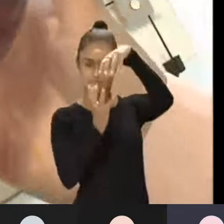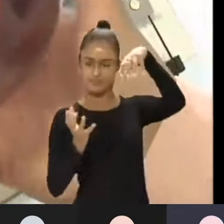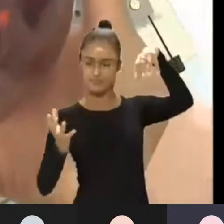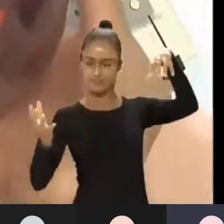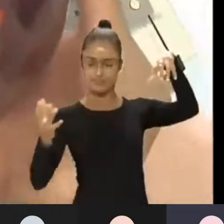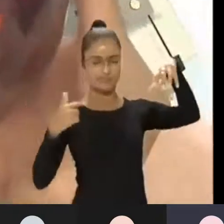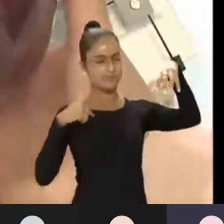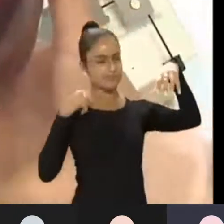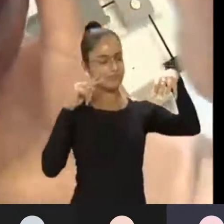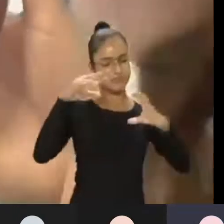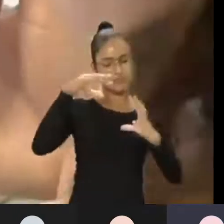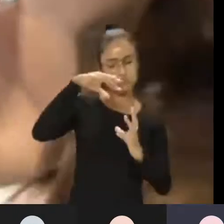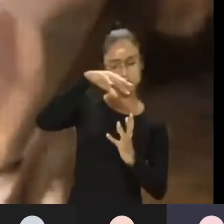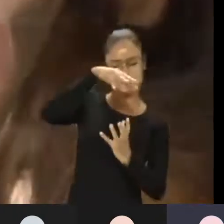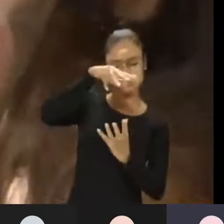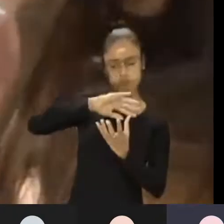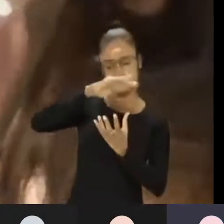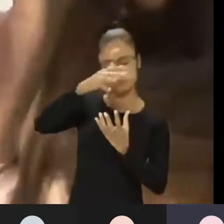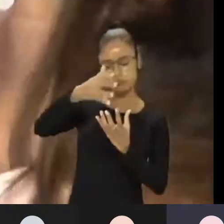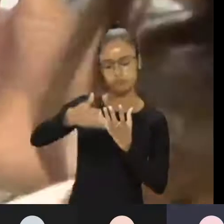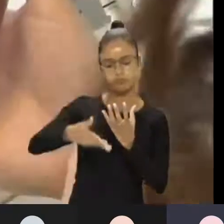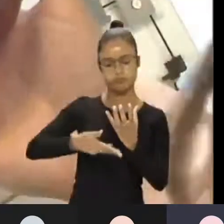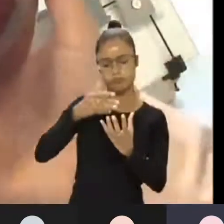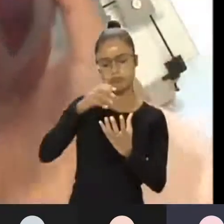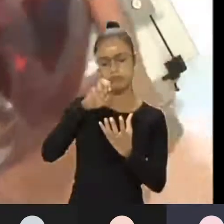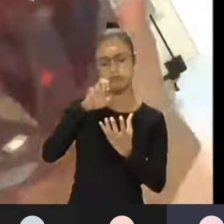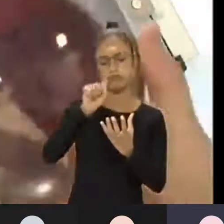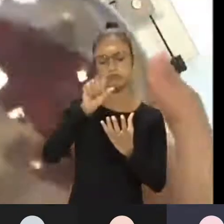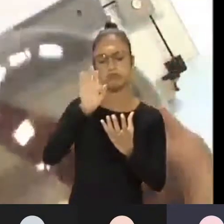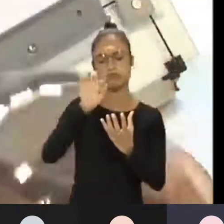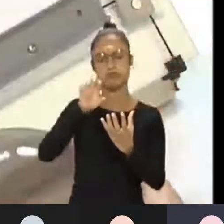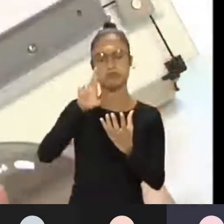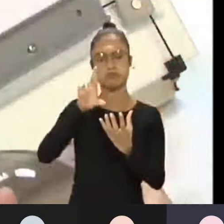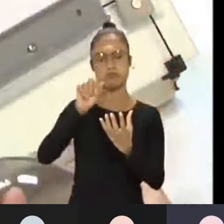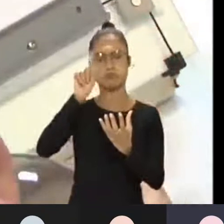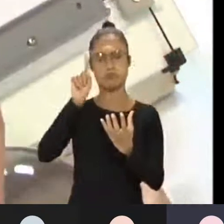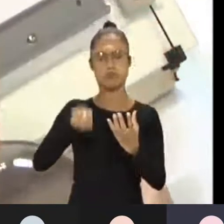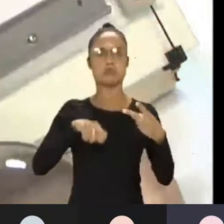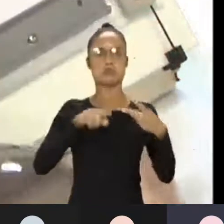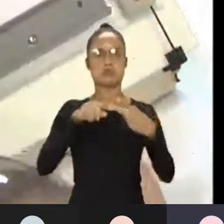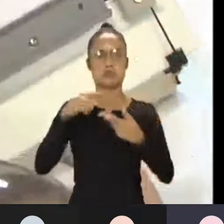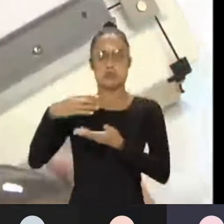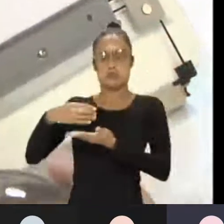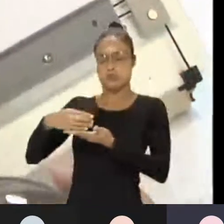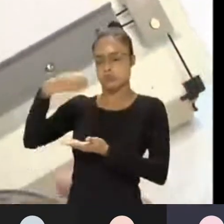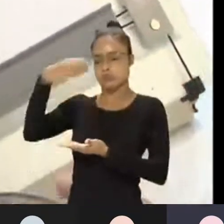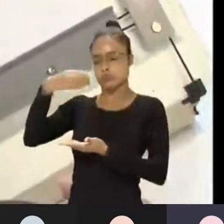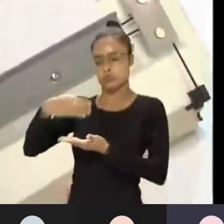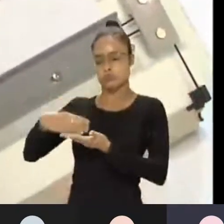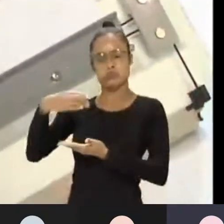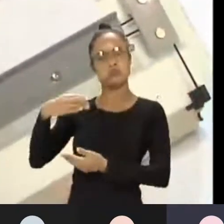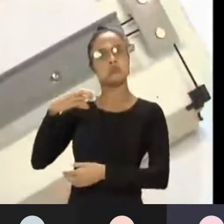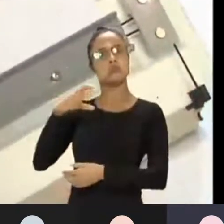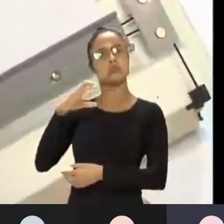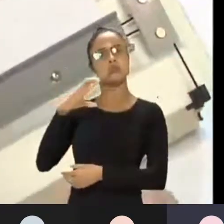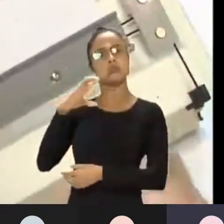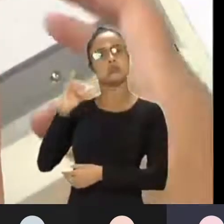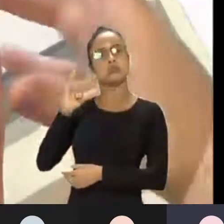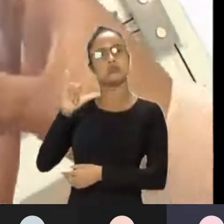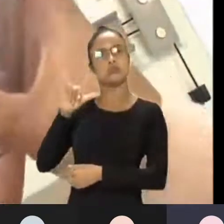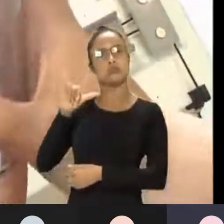uma ilustração de corpos redondos. Nós temos também outros, como o cilindro, que ele